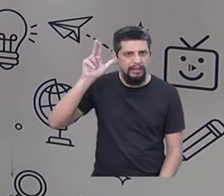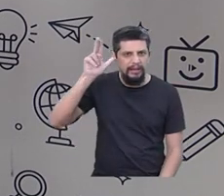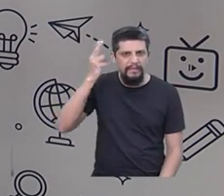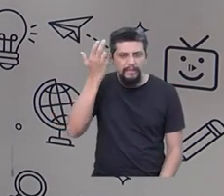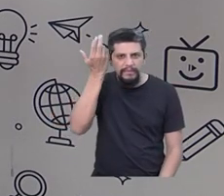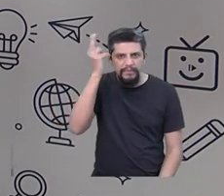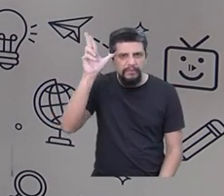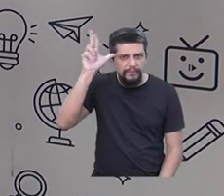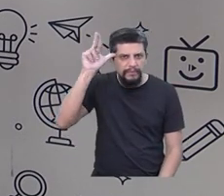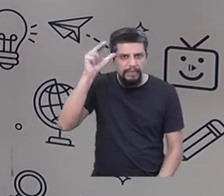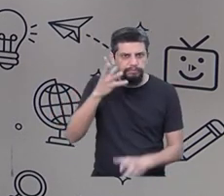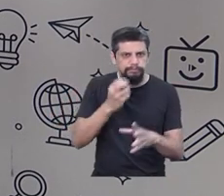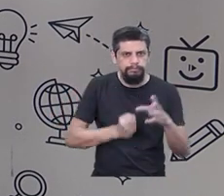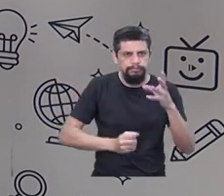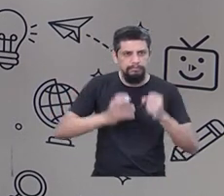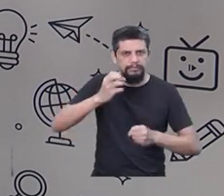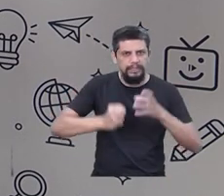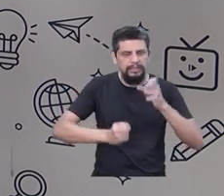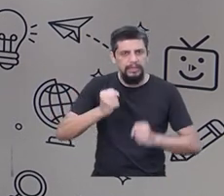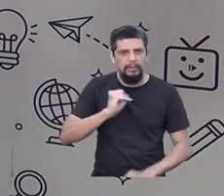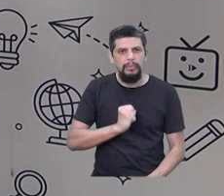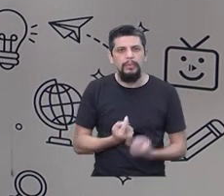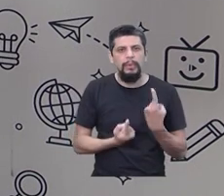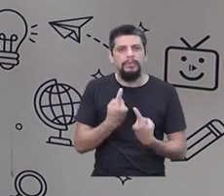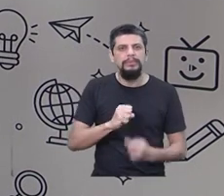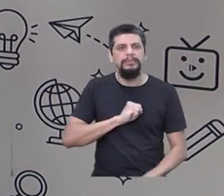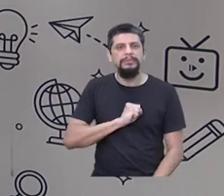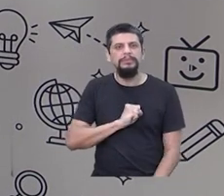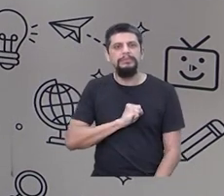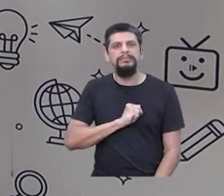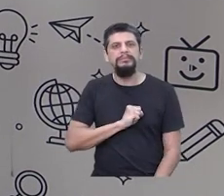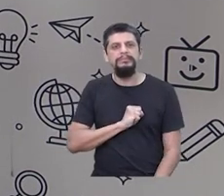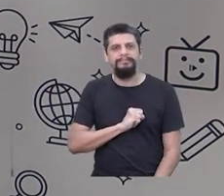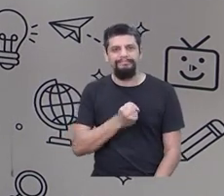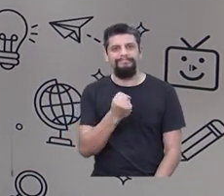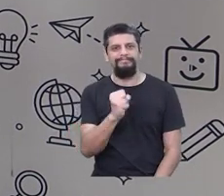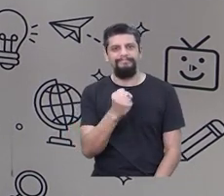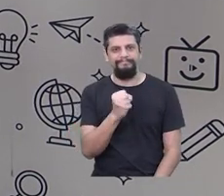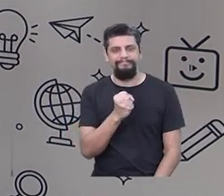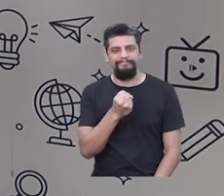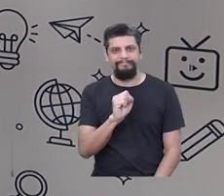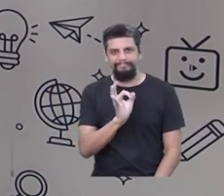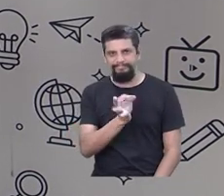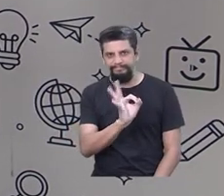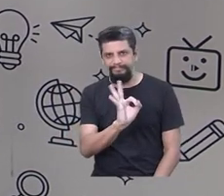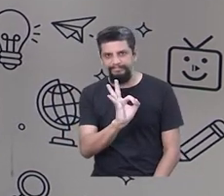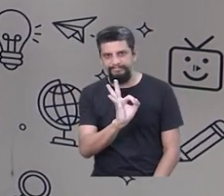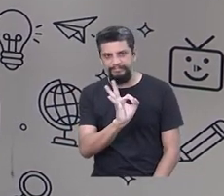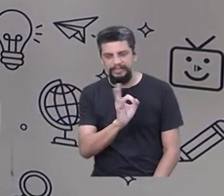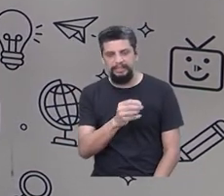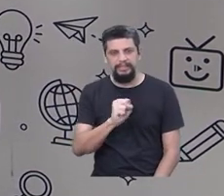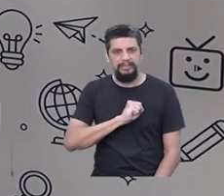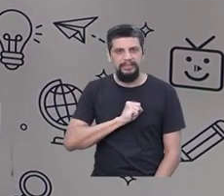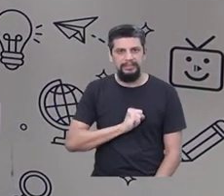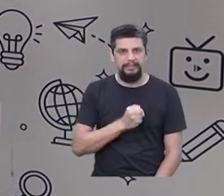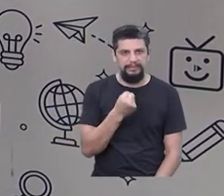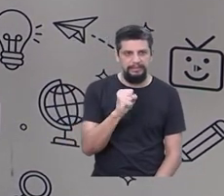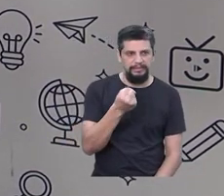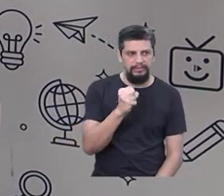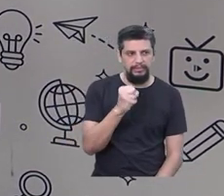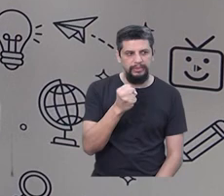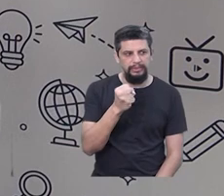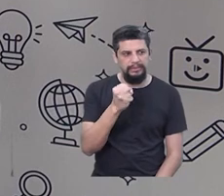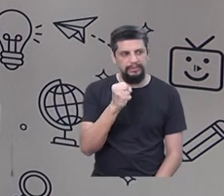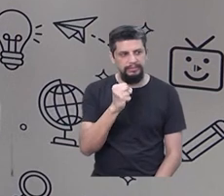ver aqui. Qual é o nosso número aqui agora? É o número... 8! Isso mesmo, é o